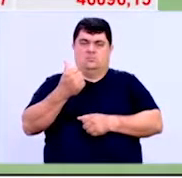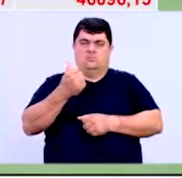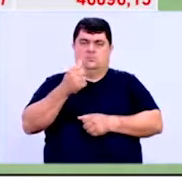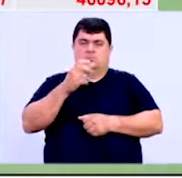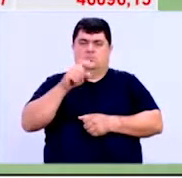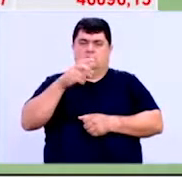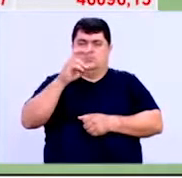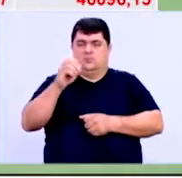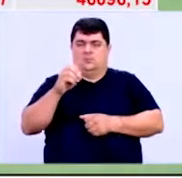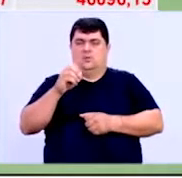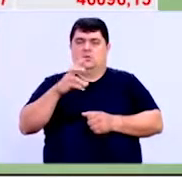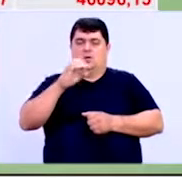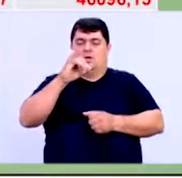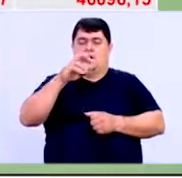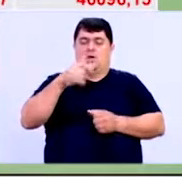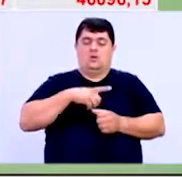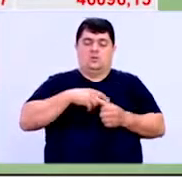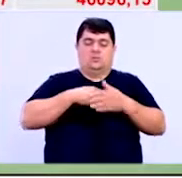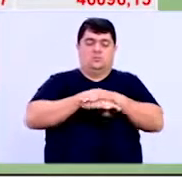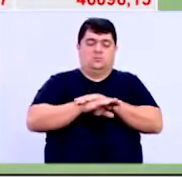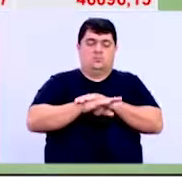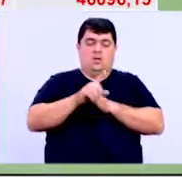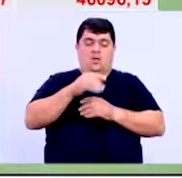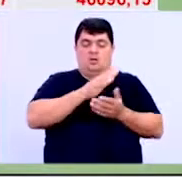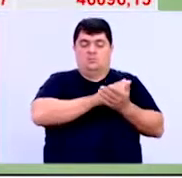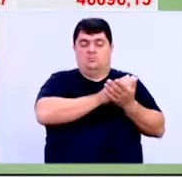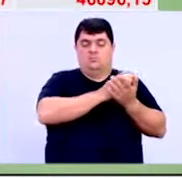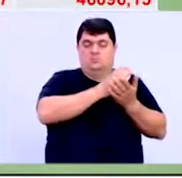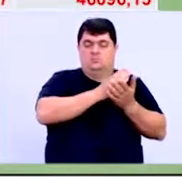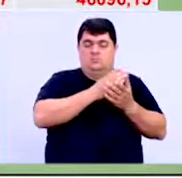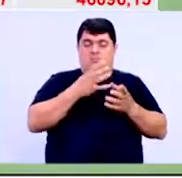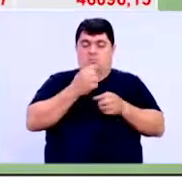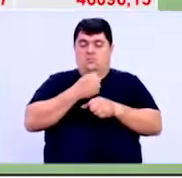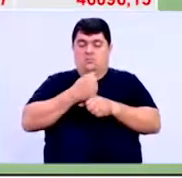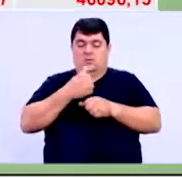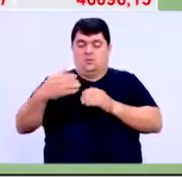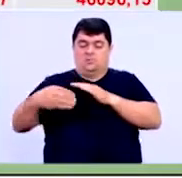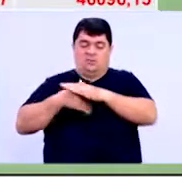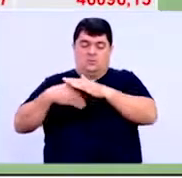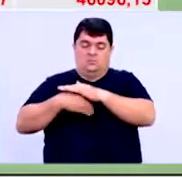R$1.216,50. Caixa disponível, saldo inicial, mais as entradas, né?